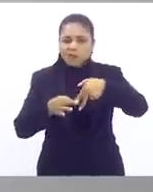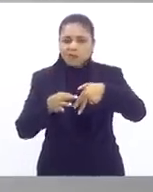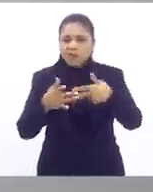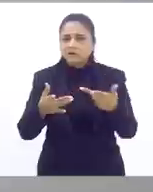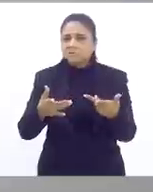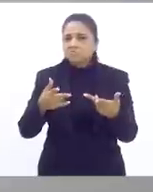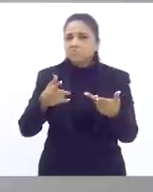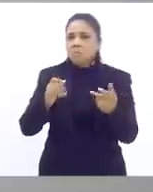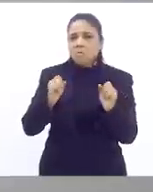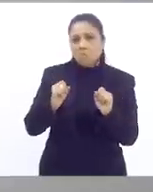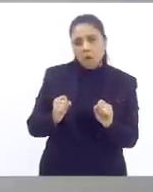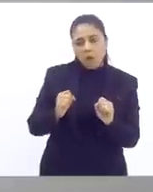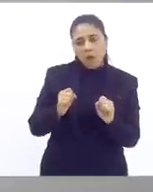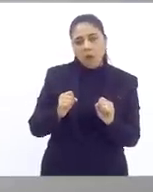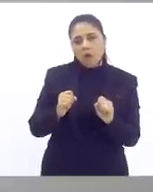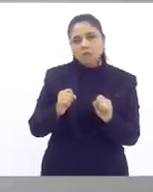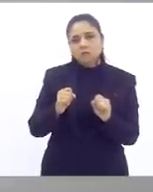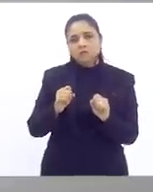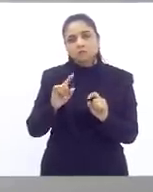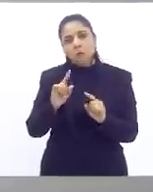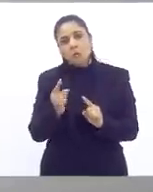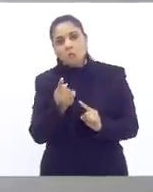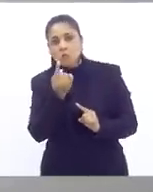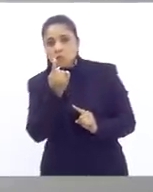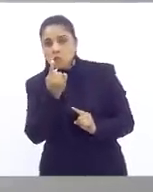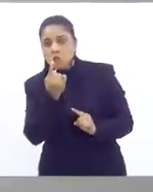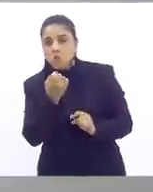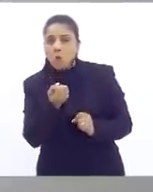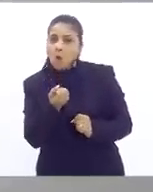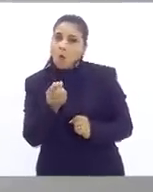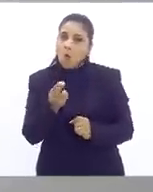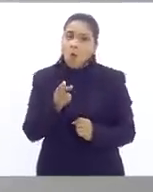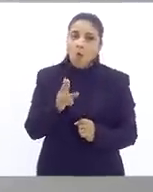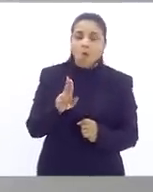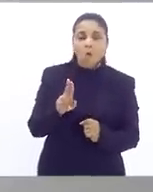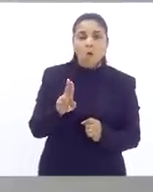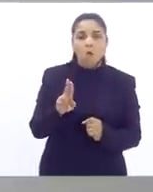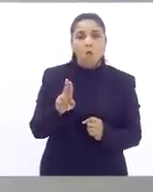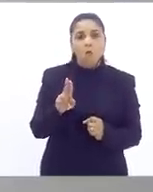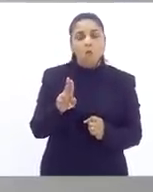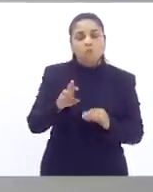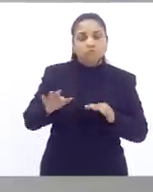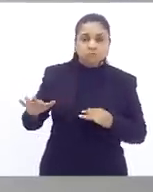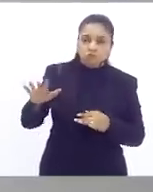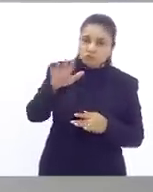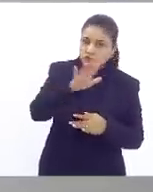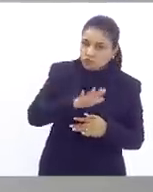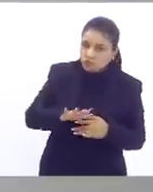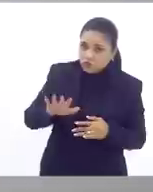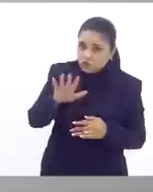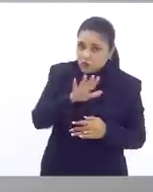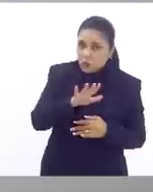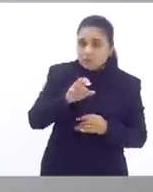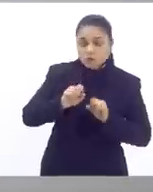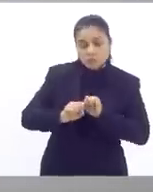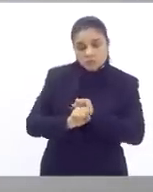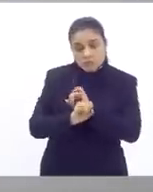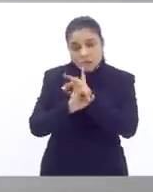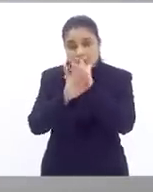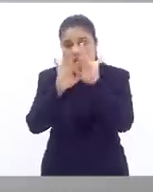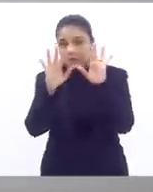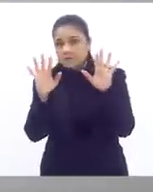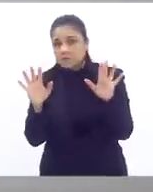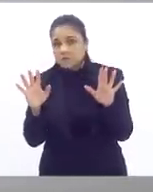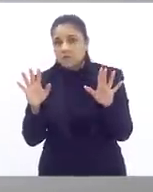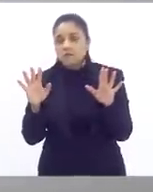procuradoria pode ser especificamente para um caso pode ser também genérico Então é só esclarecer essa questão